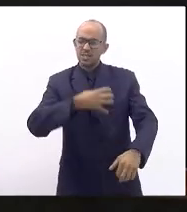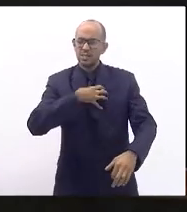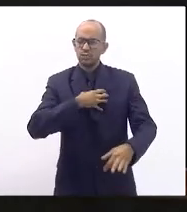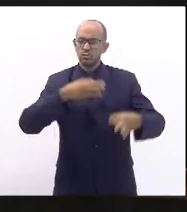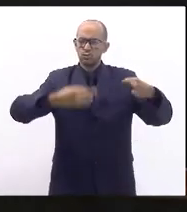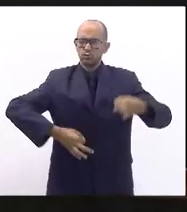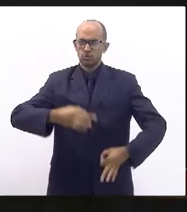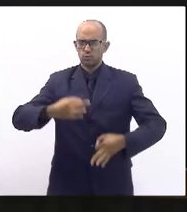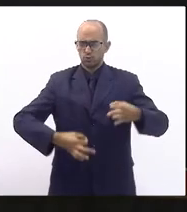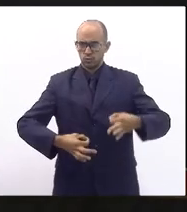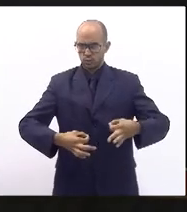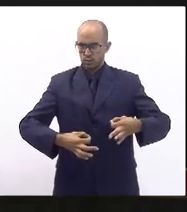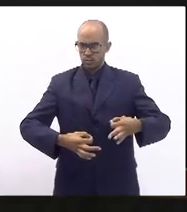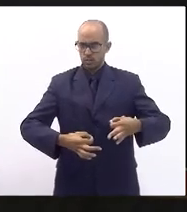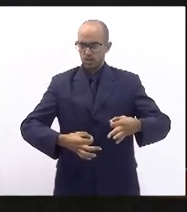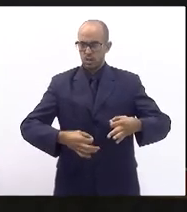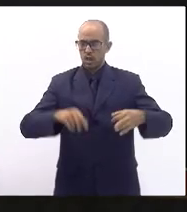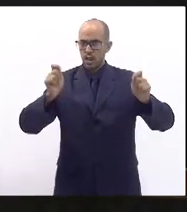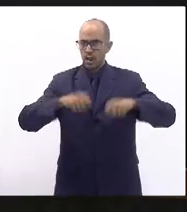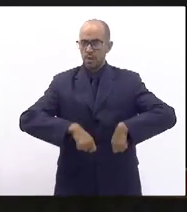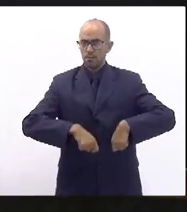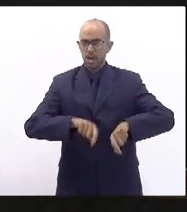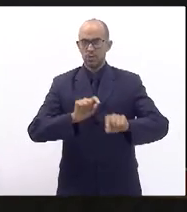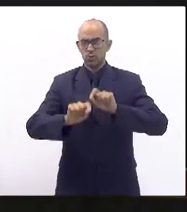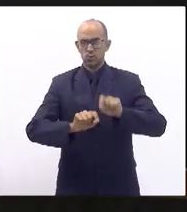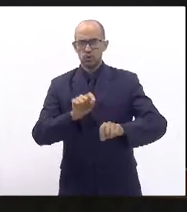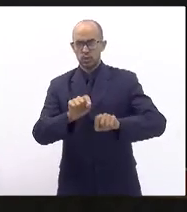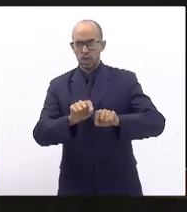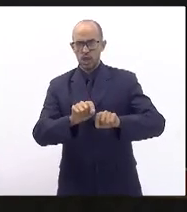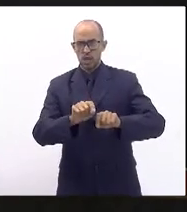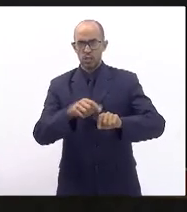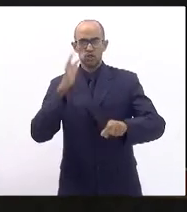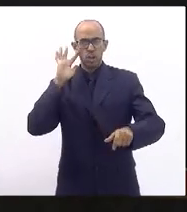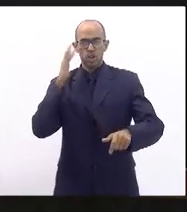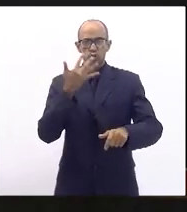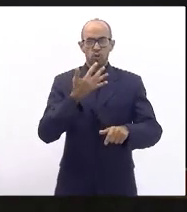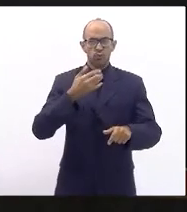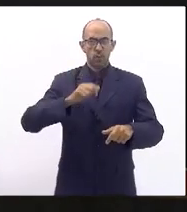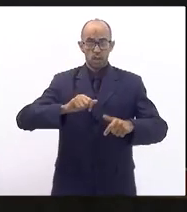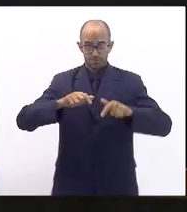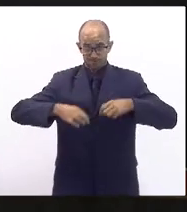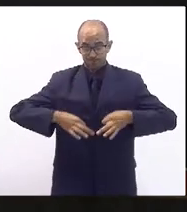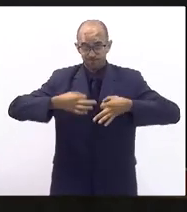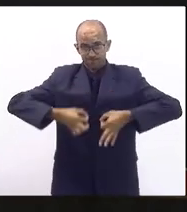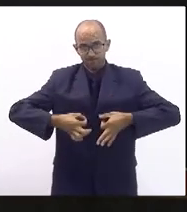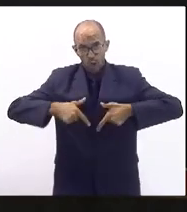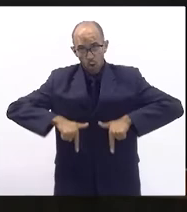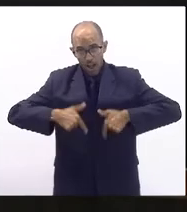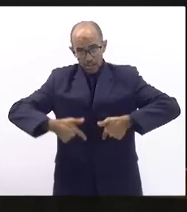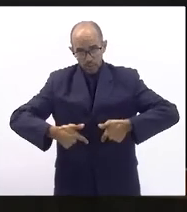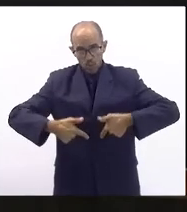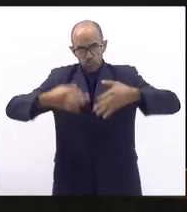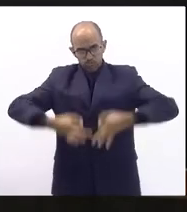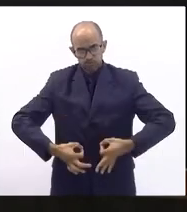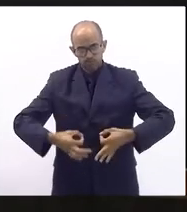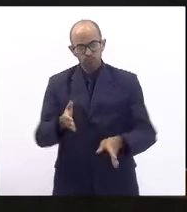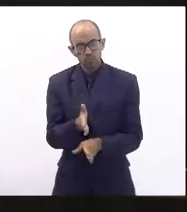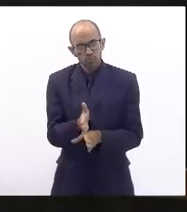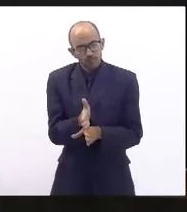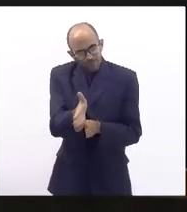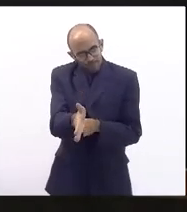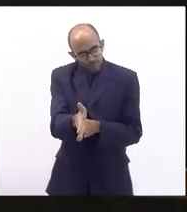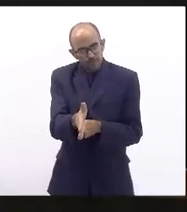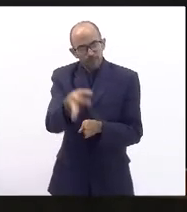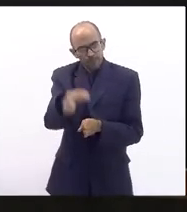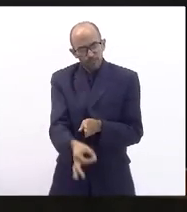justiça sendo capaz de decidir com iniciativa equilíbrio e firmeza de